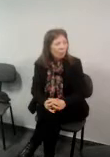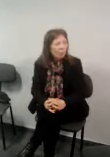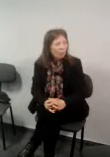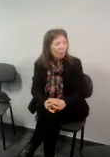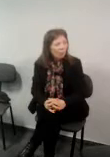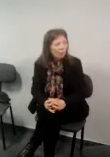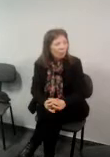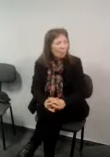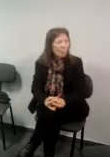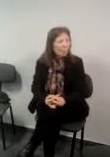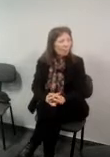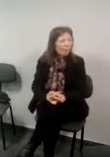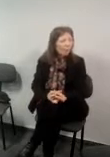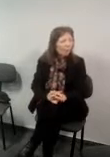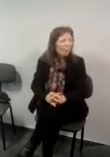maior. Sim.